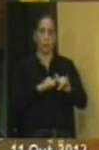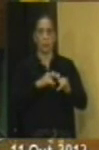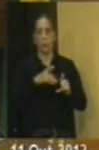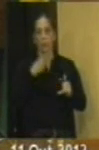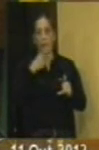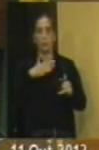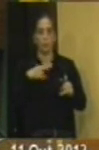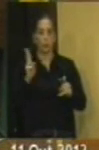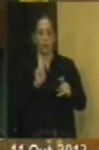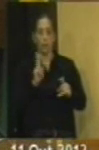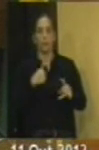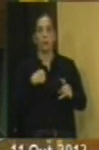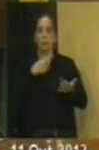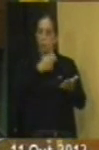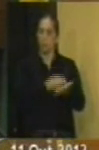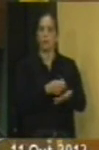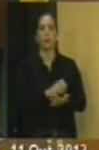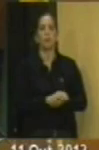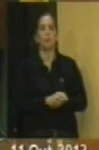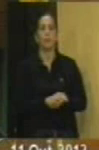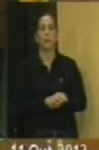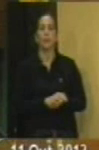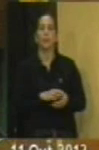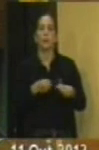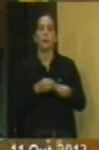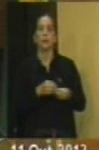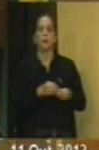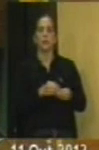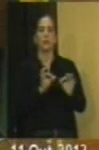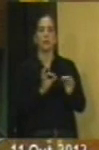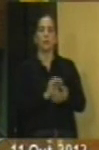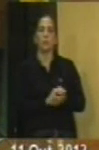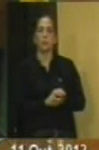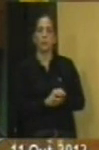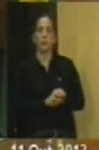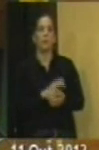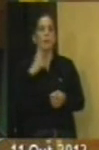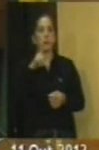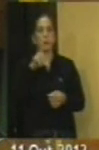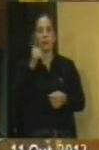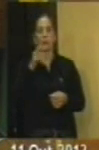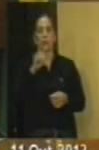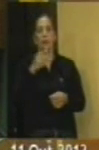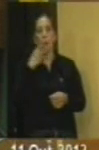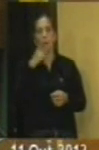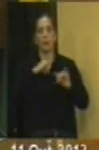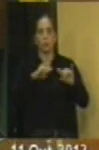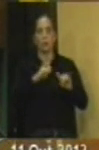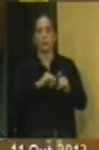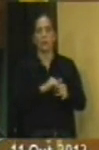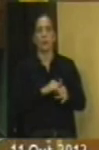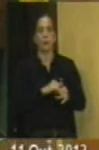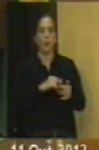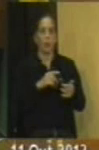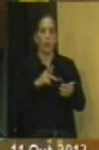coisa a gente tem o dever de trazer para os trilhos o vereador leandro que mencionou que o pastel